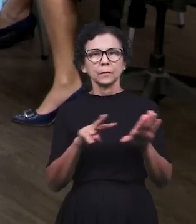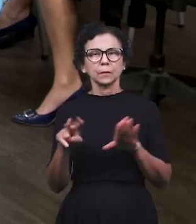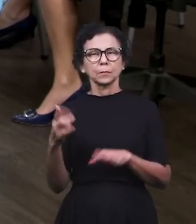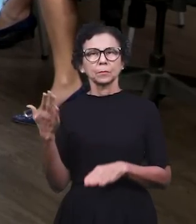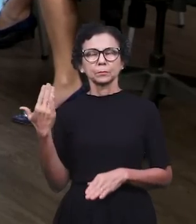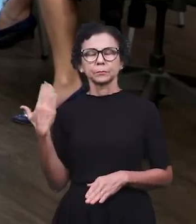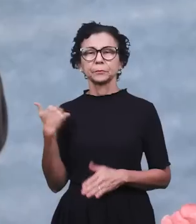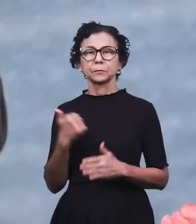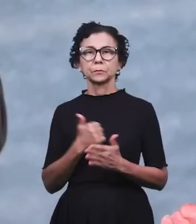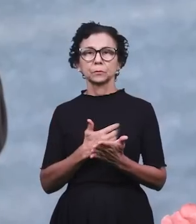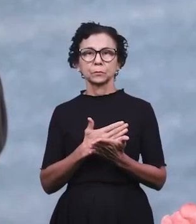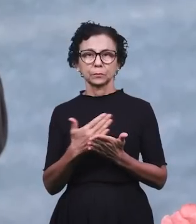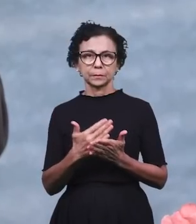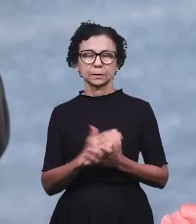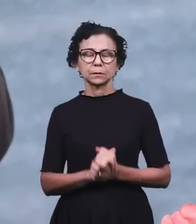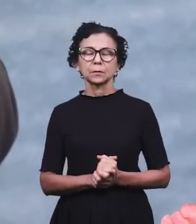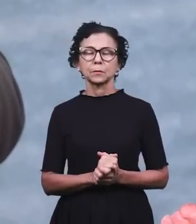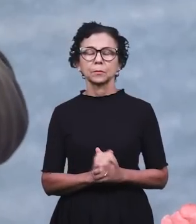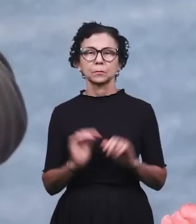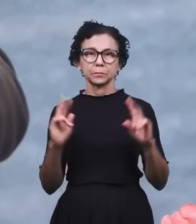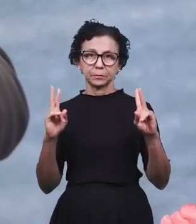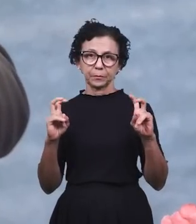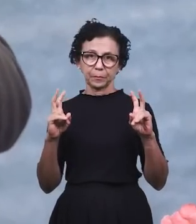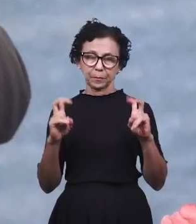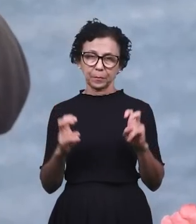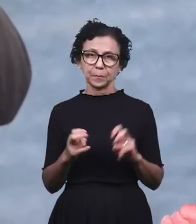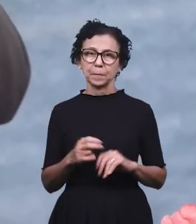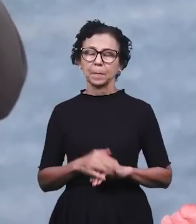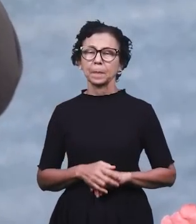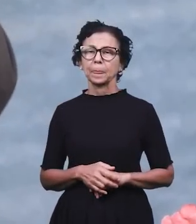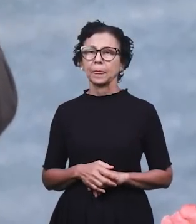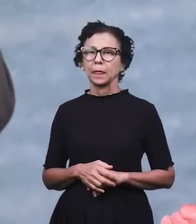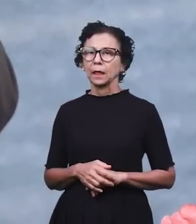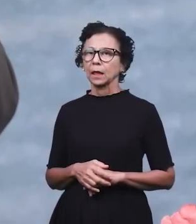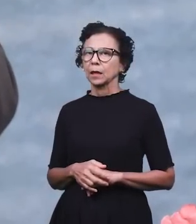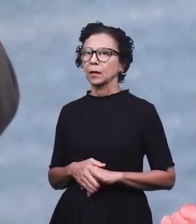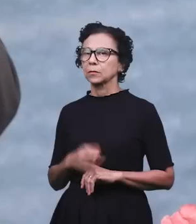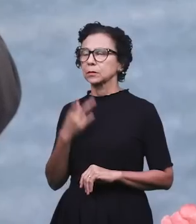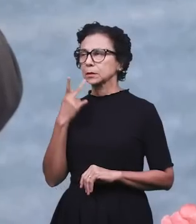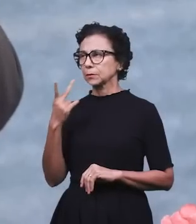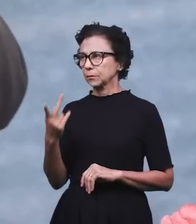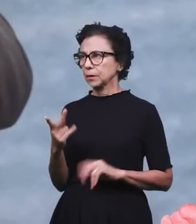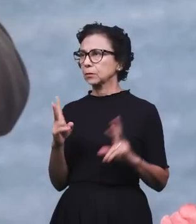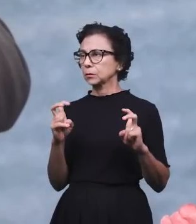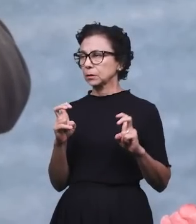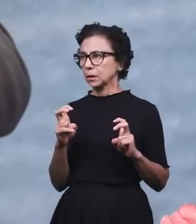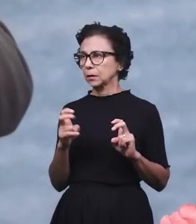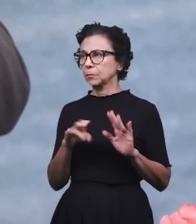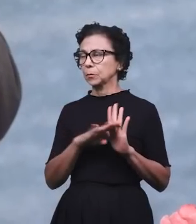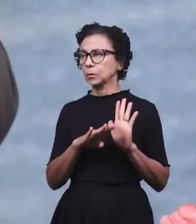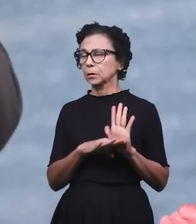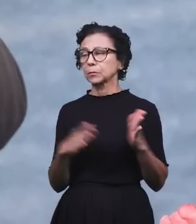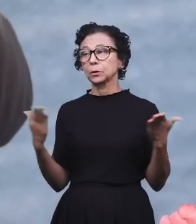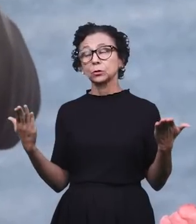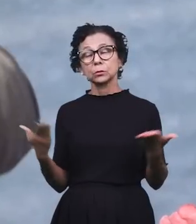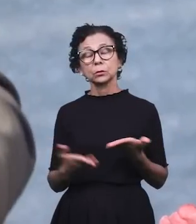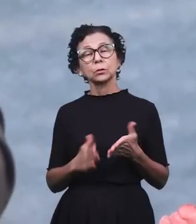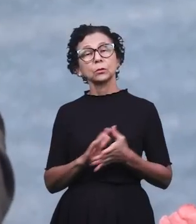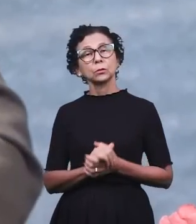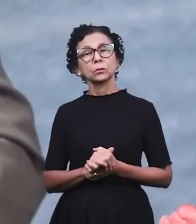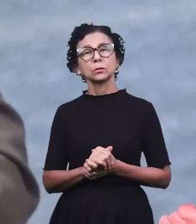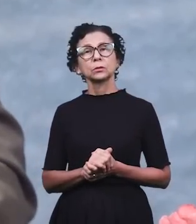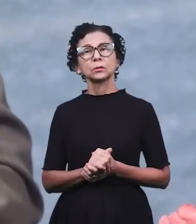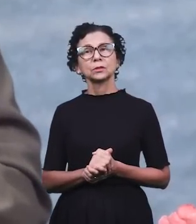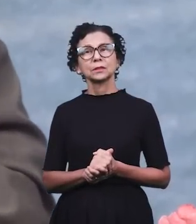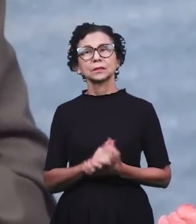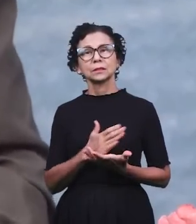na semana passada, Andréia, com esse tema, e eu vou pedir para você falar qual é o tema do programa de hoje e já colocar os nossos